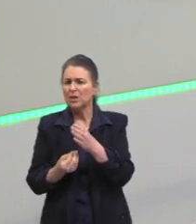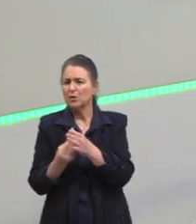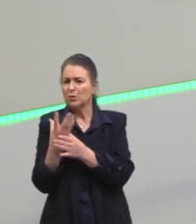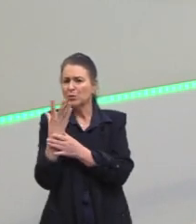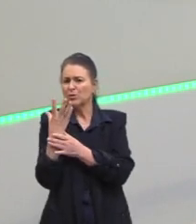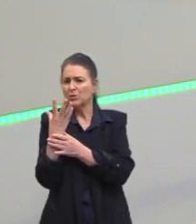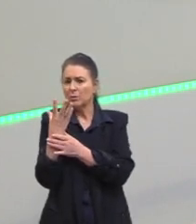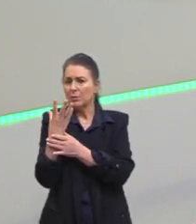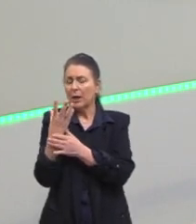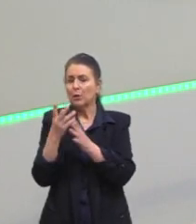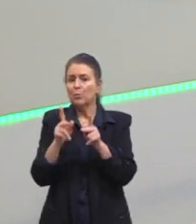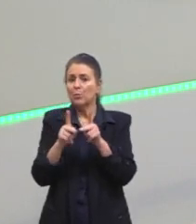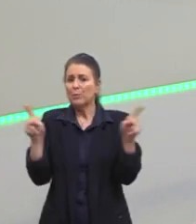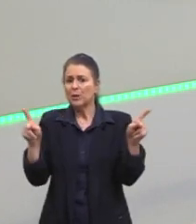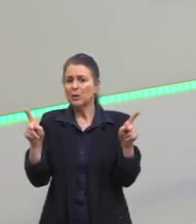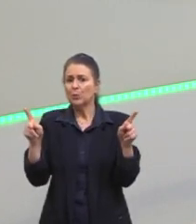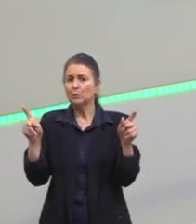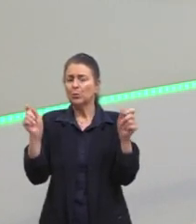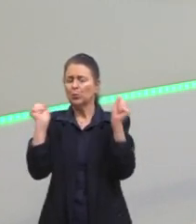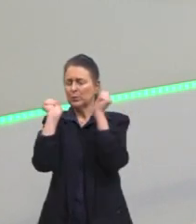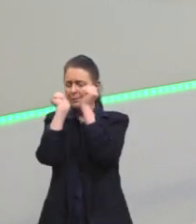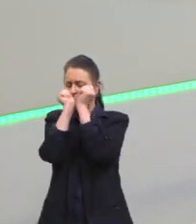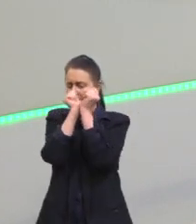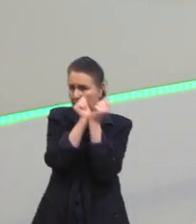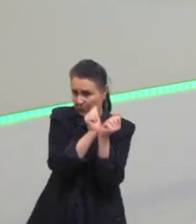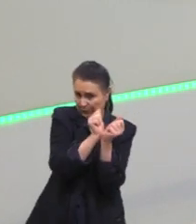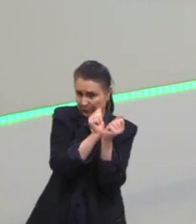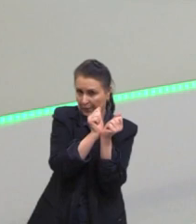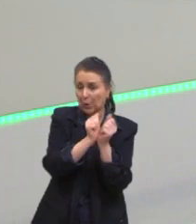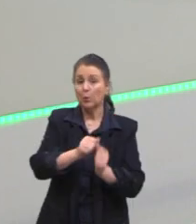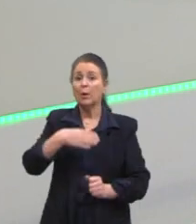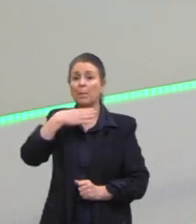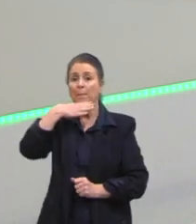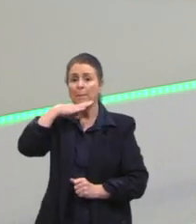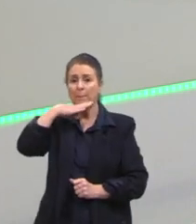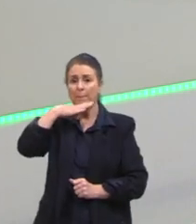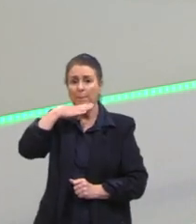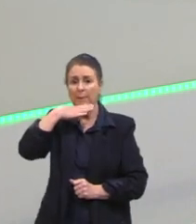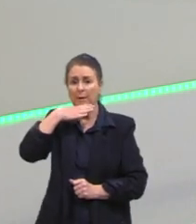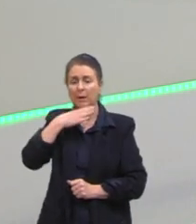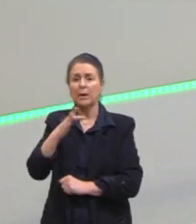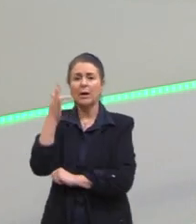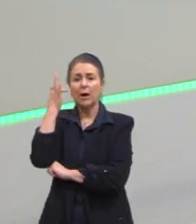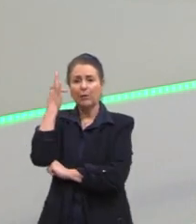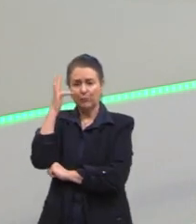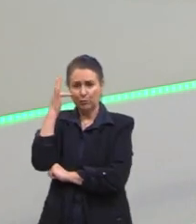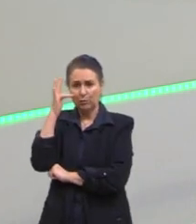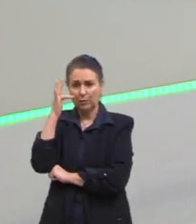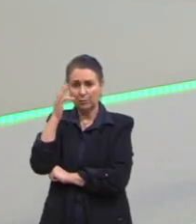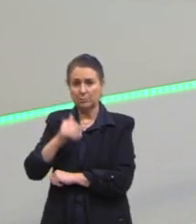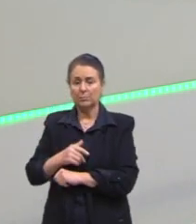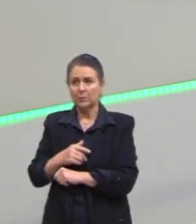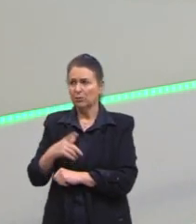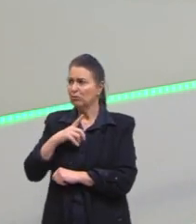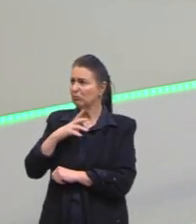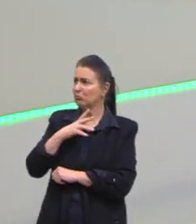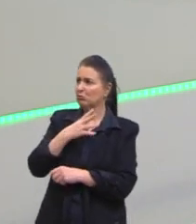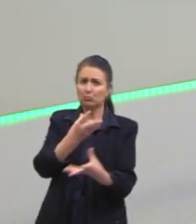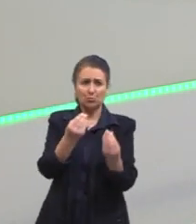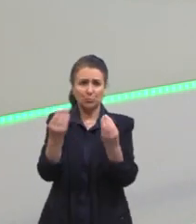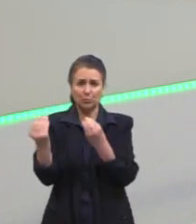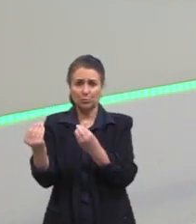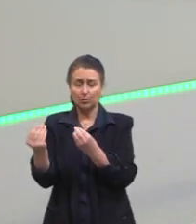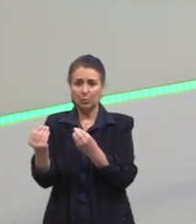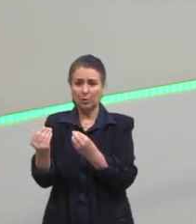na época dos escravos, quando manga era um alimento farto, mas o leite era muito caro. Então, para que os